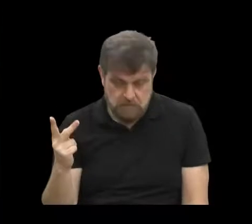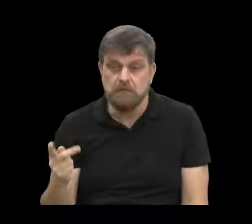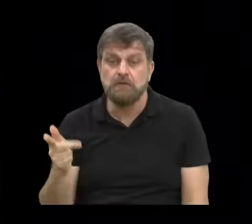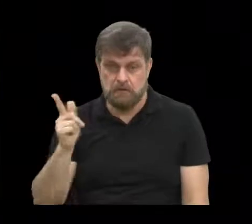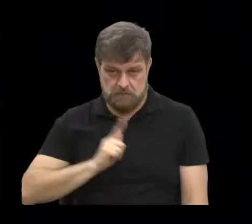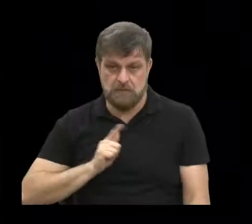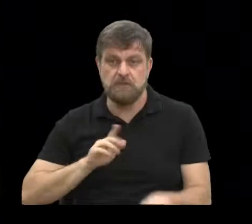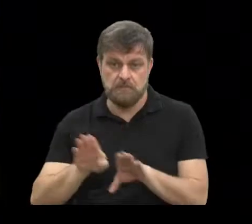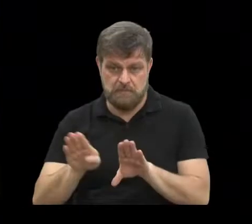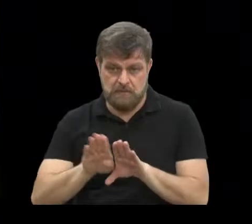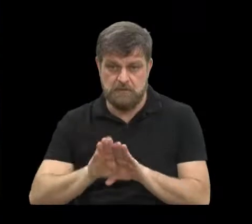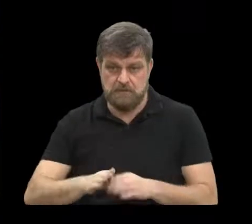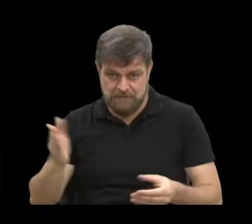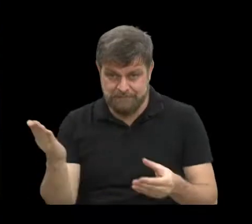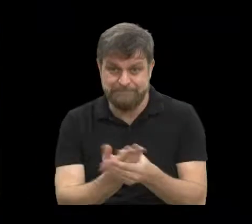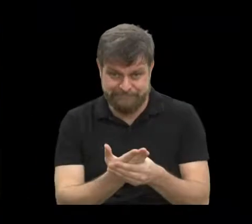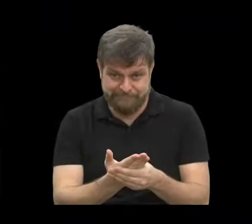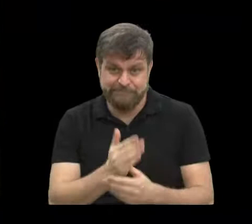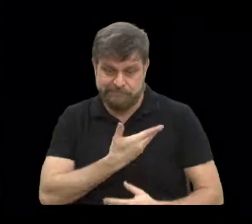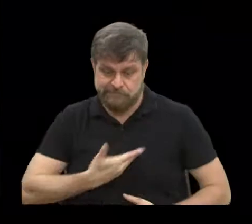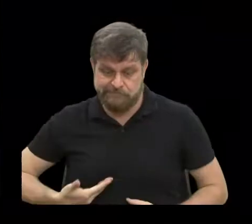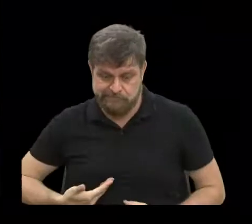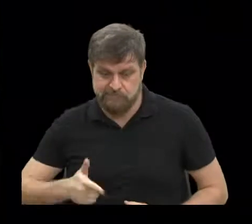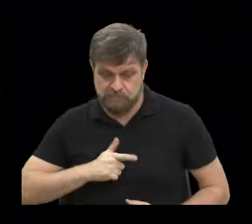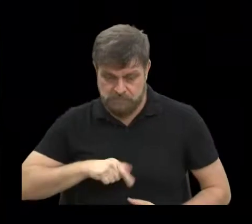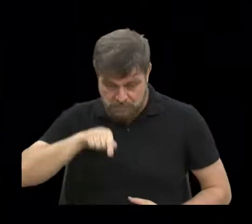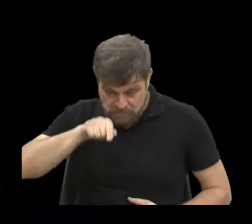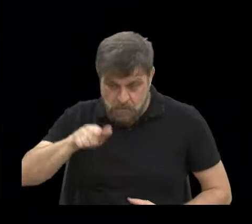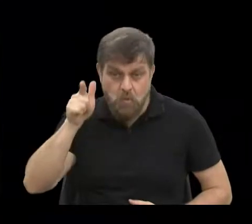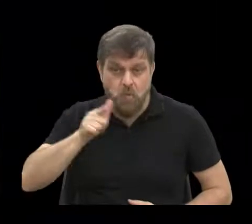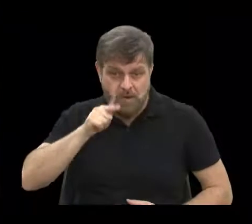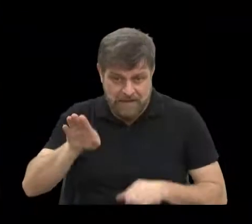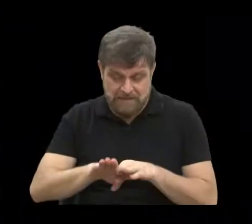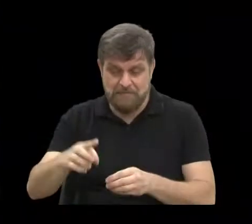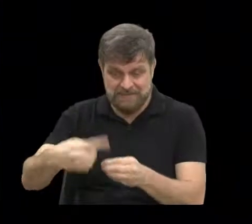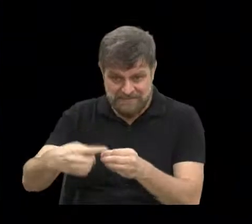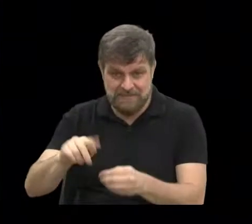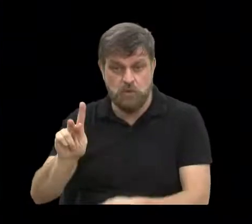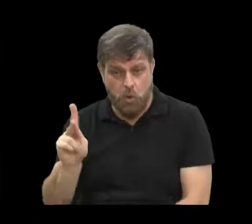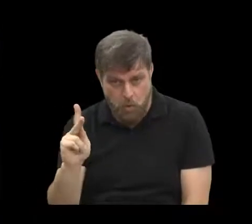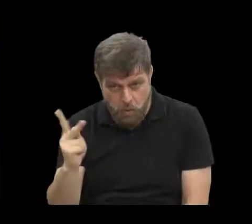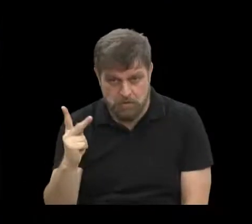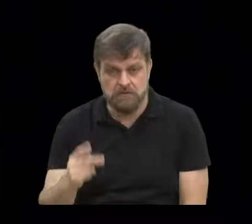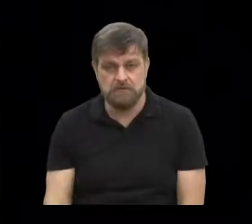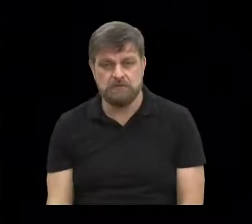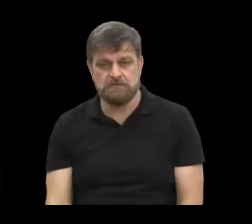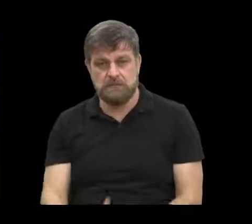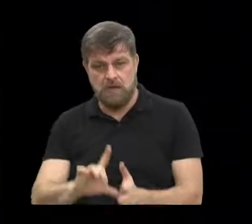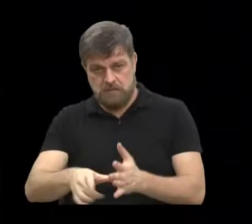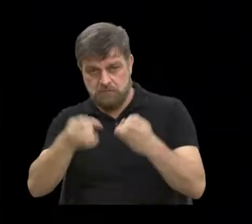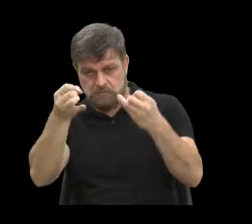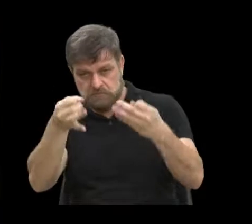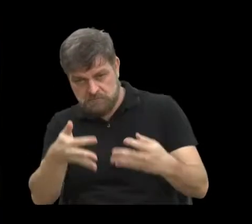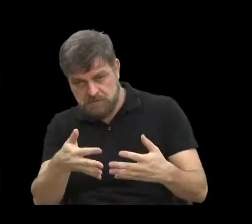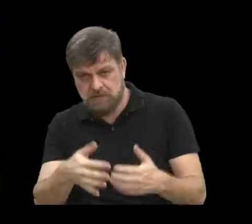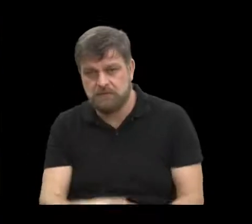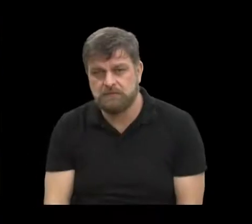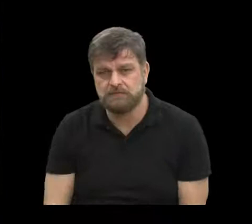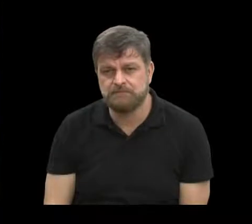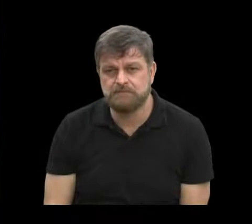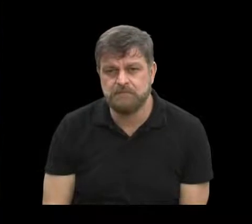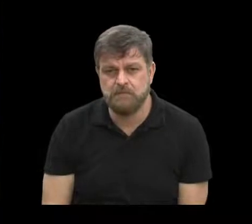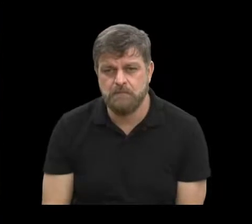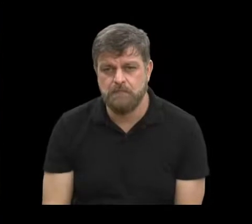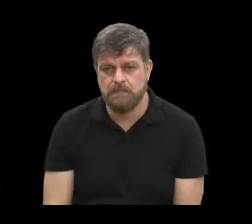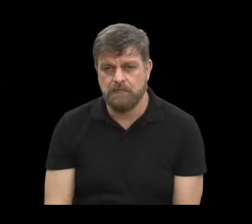alcançado também pela ação civil pública, tá? Então a gente vai ver do que ela trata daqui a pouquinho, tá?